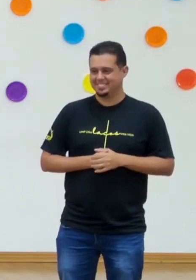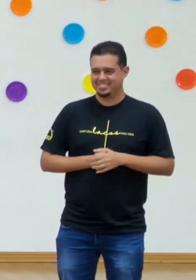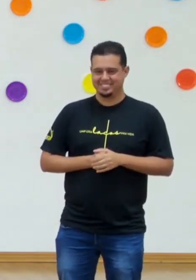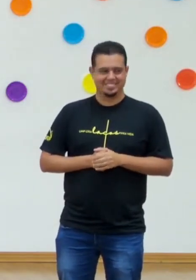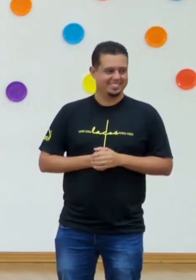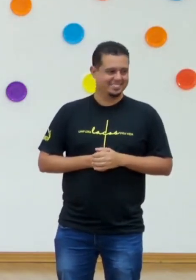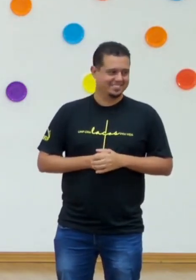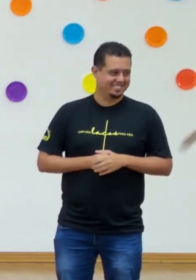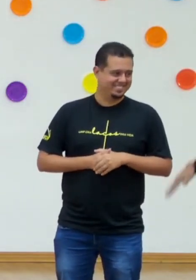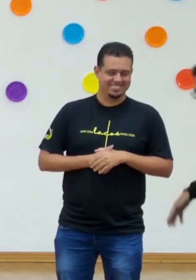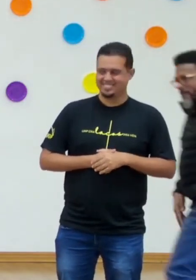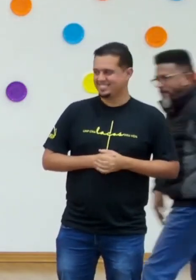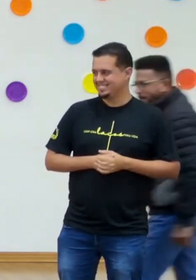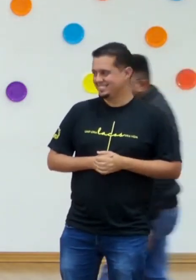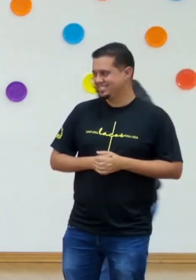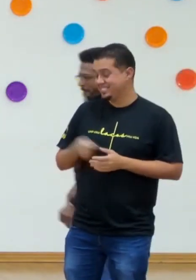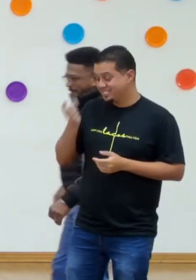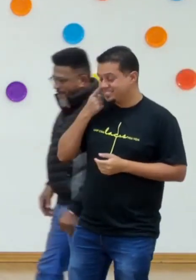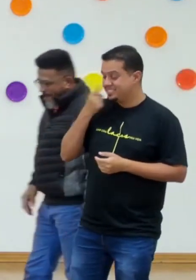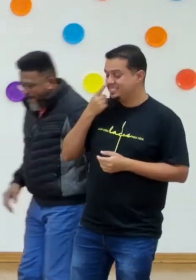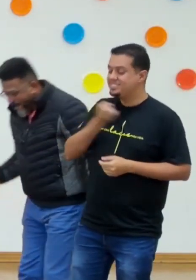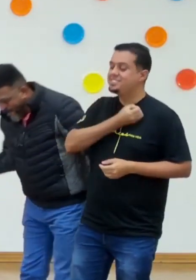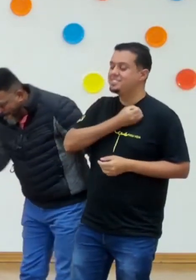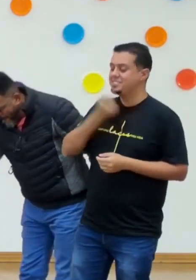Tá valendo? Deixa eu conferir.